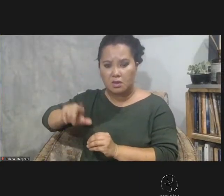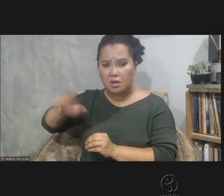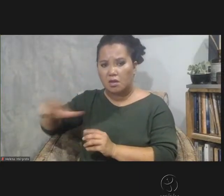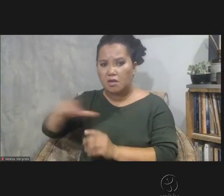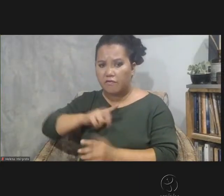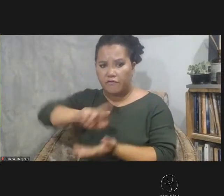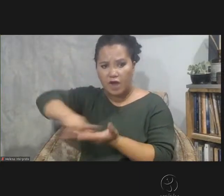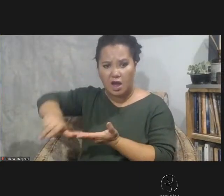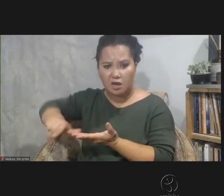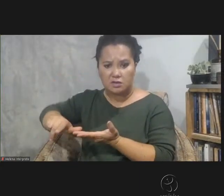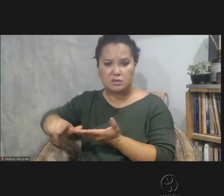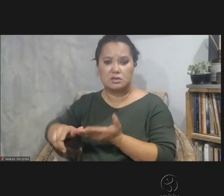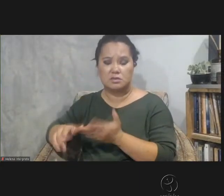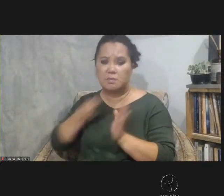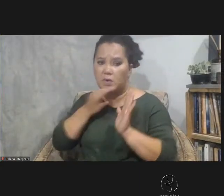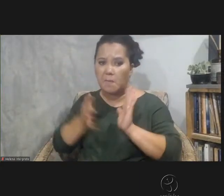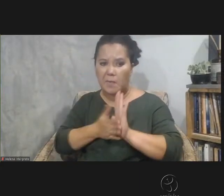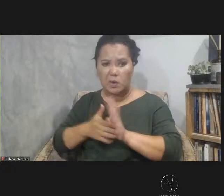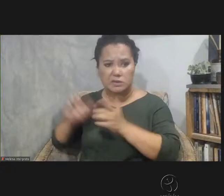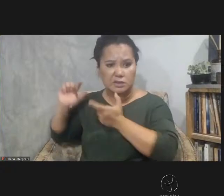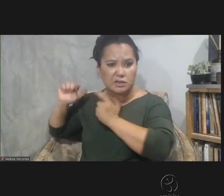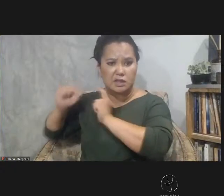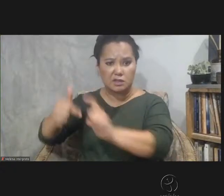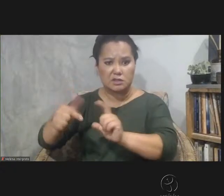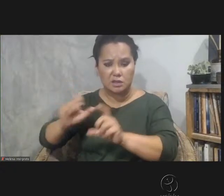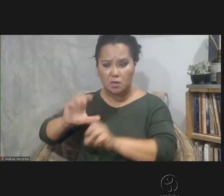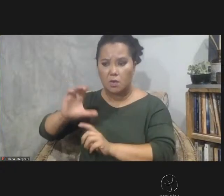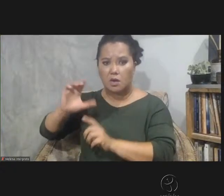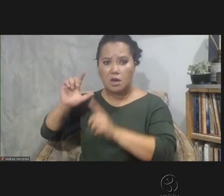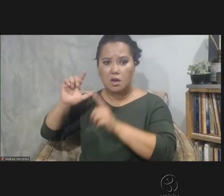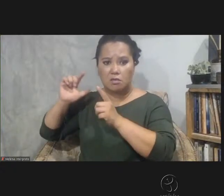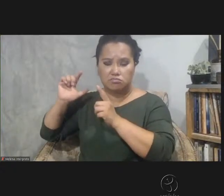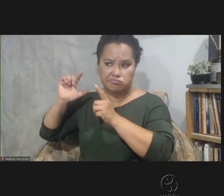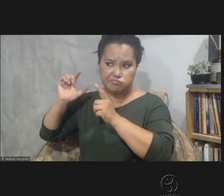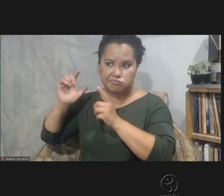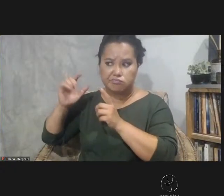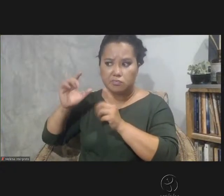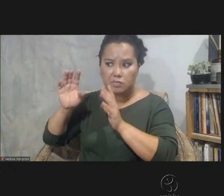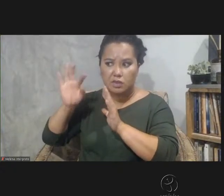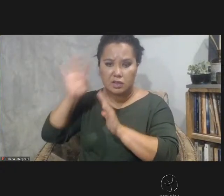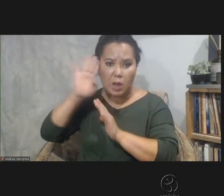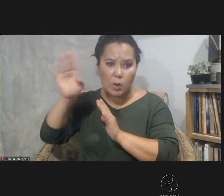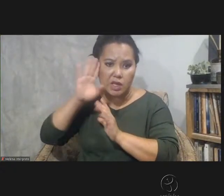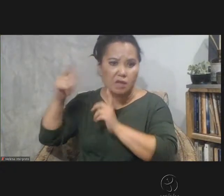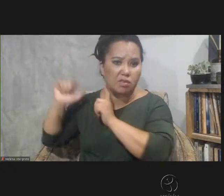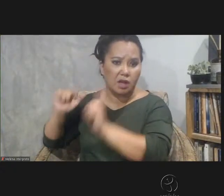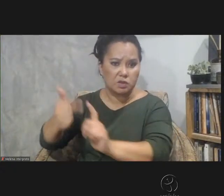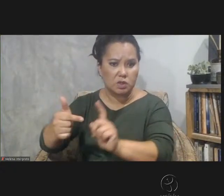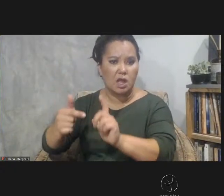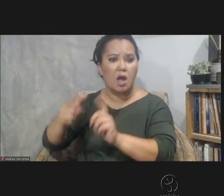clássicas, humanistas e liberais. Como figuras